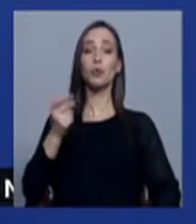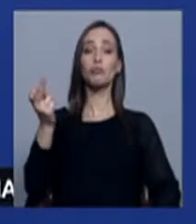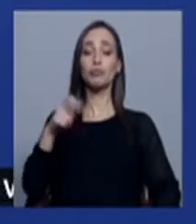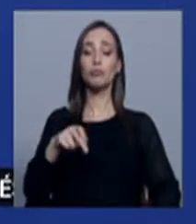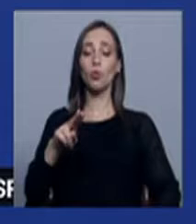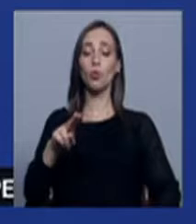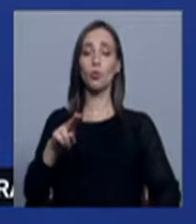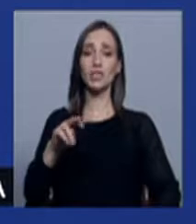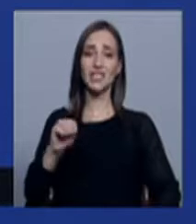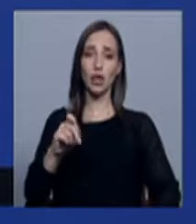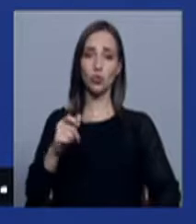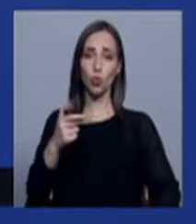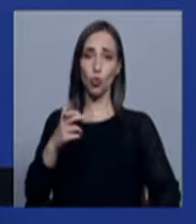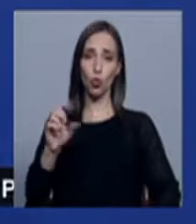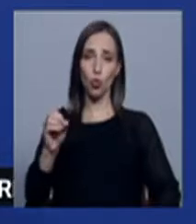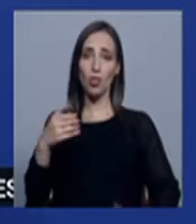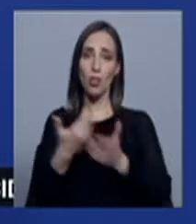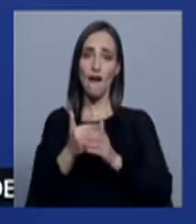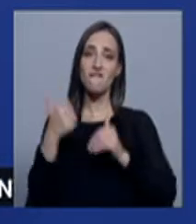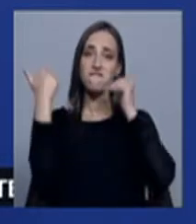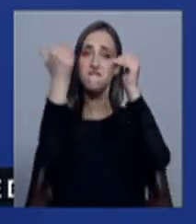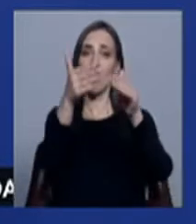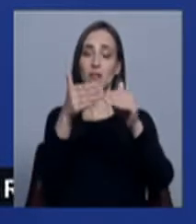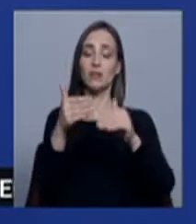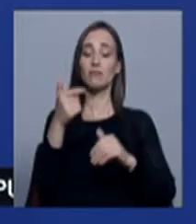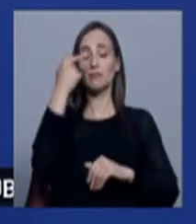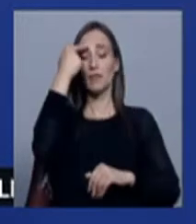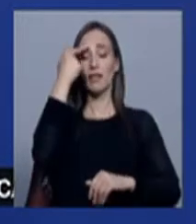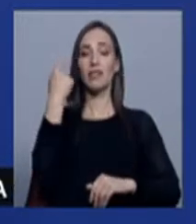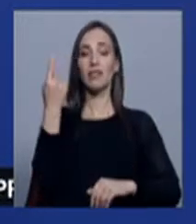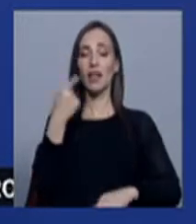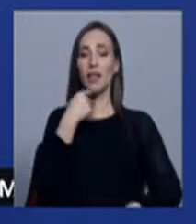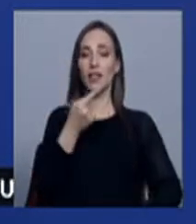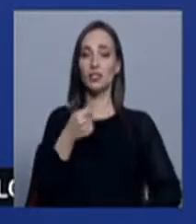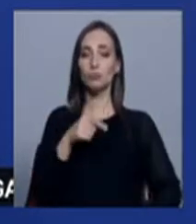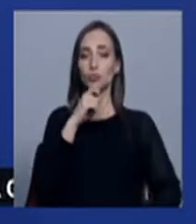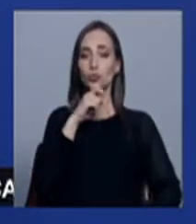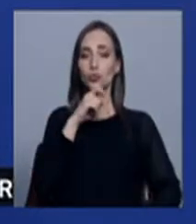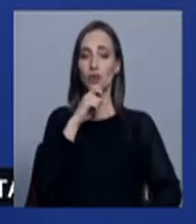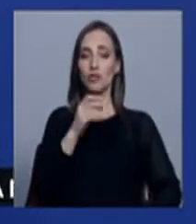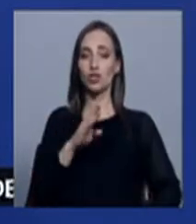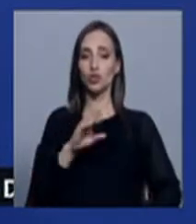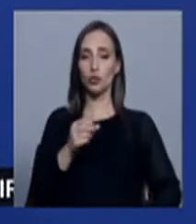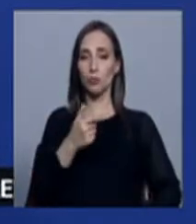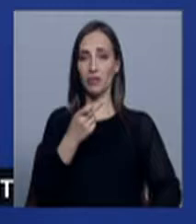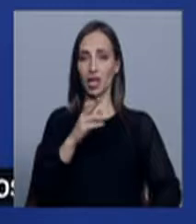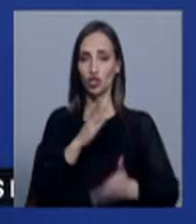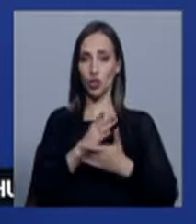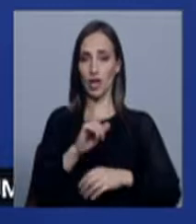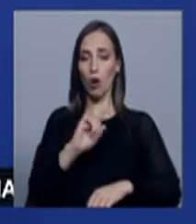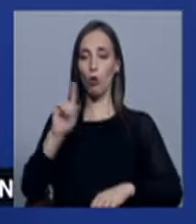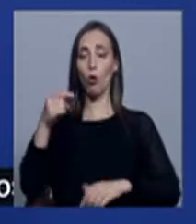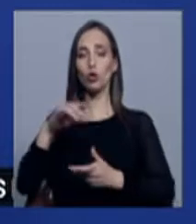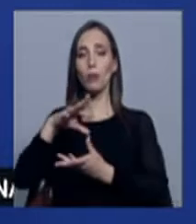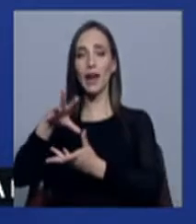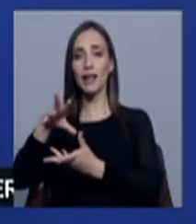ter-lhe-á levado para regiões mais exteriores. Eis então aqui uma teoria que diz que provavelmente não foi apenas Júpiter, houve também aqui um outro planeta que deve ter